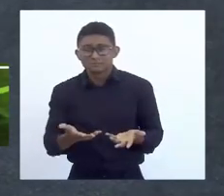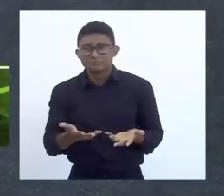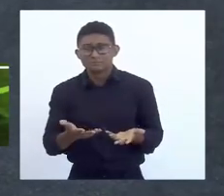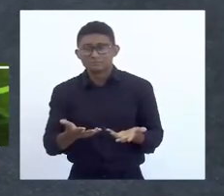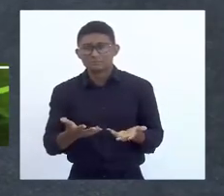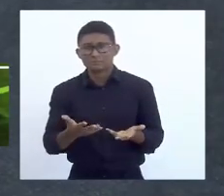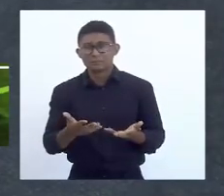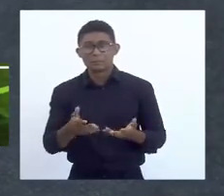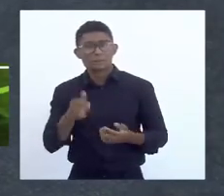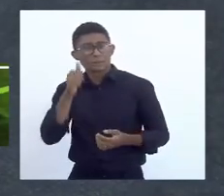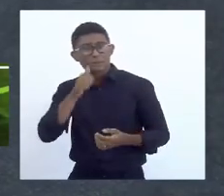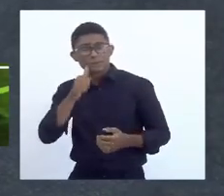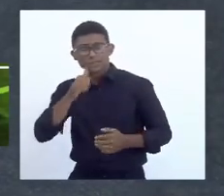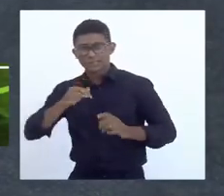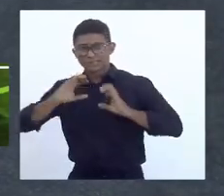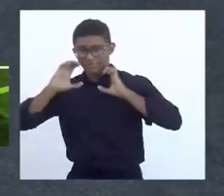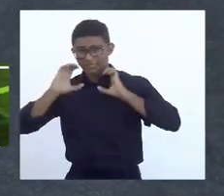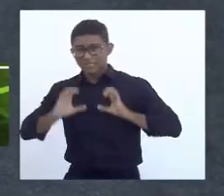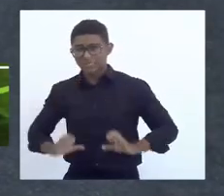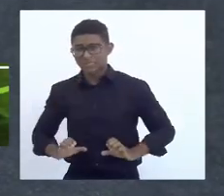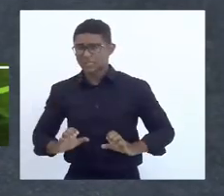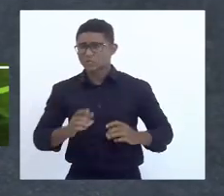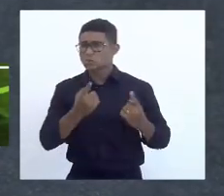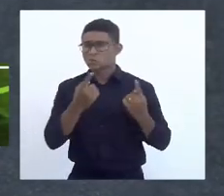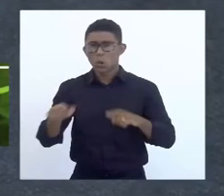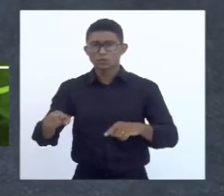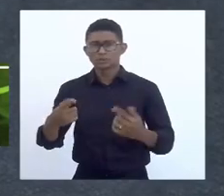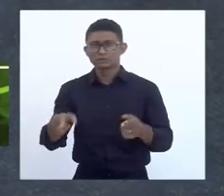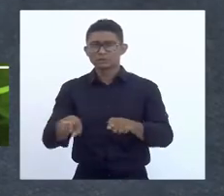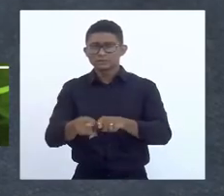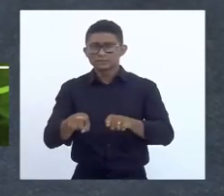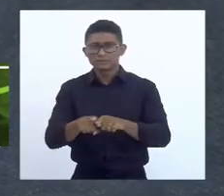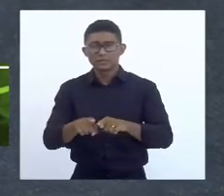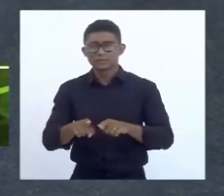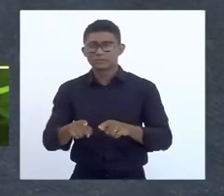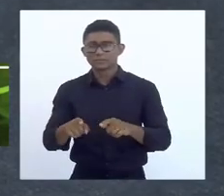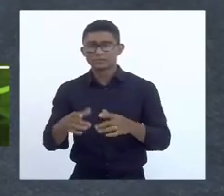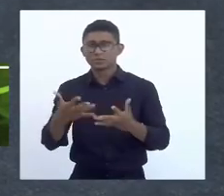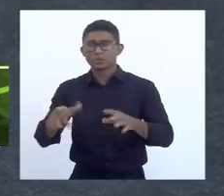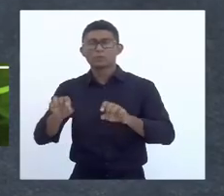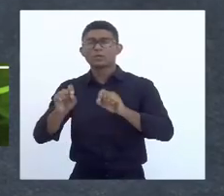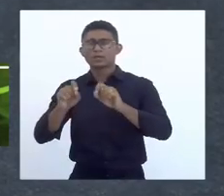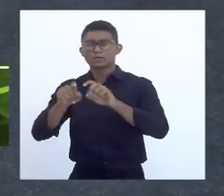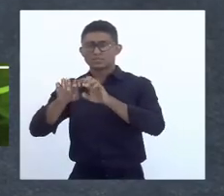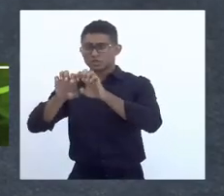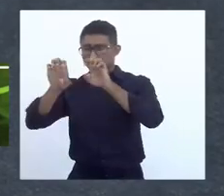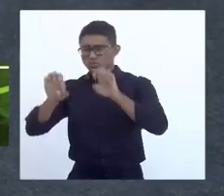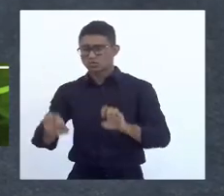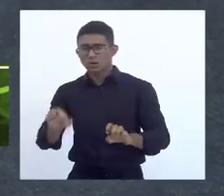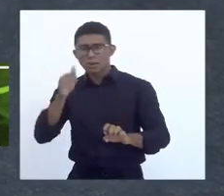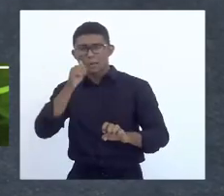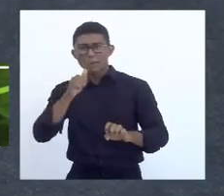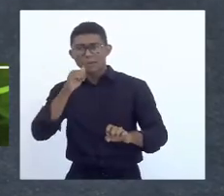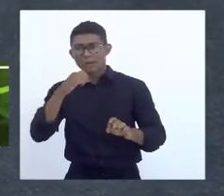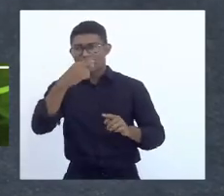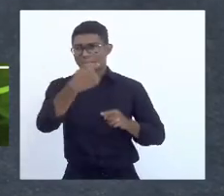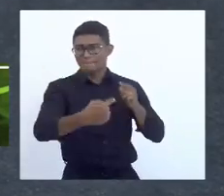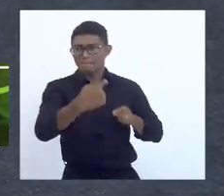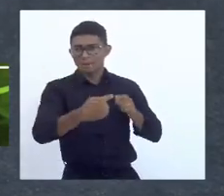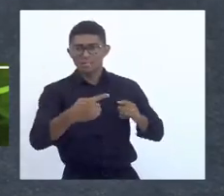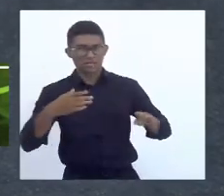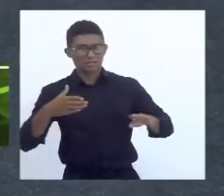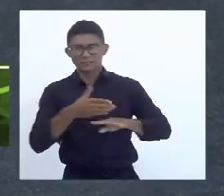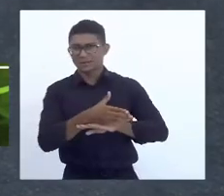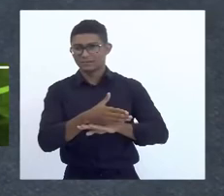a cidadania das mulheres, nem infraestrutura para ela ocupar os espaços públicos. Então, essa